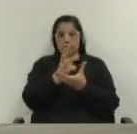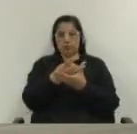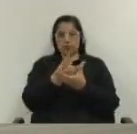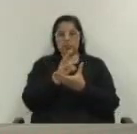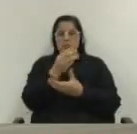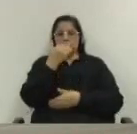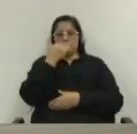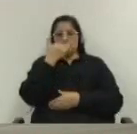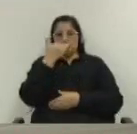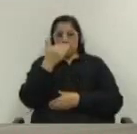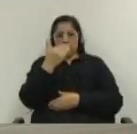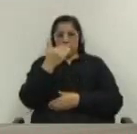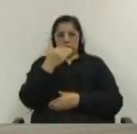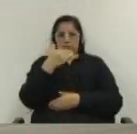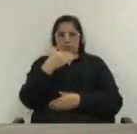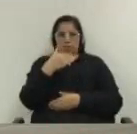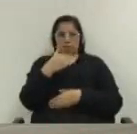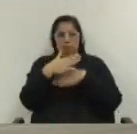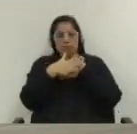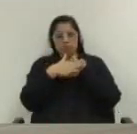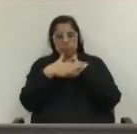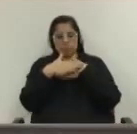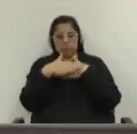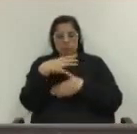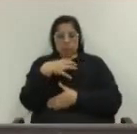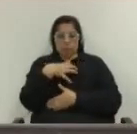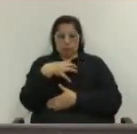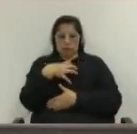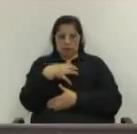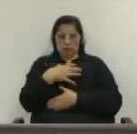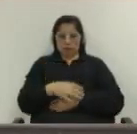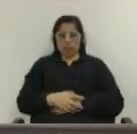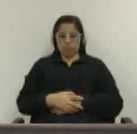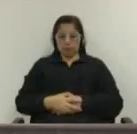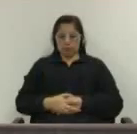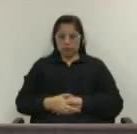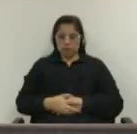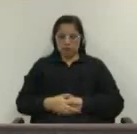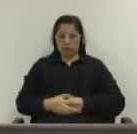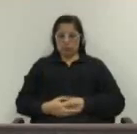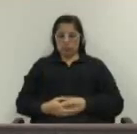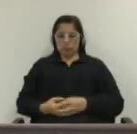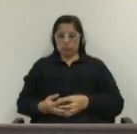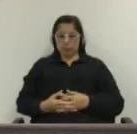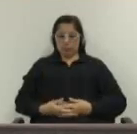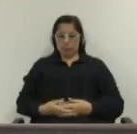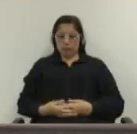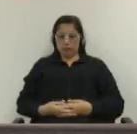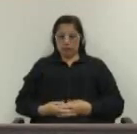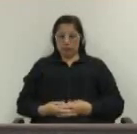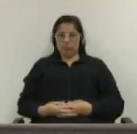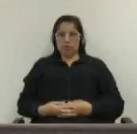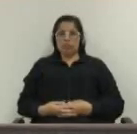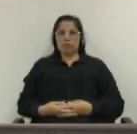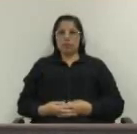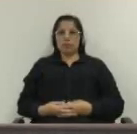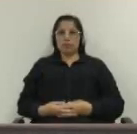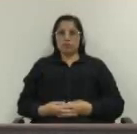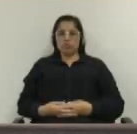Cecília Rosa Pires Franco, Claudinei Carlos Lino, Clotilde de Carvalho Piscinini,